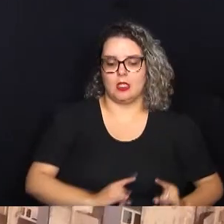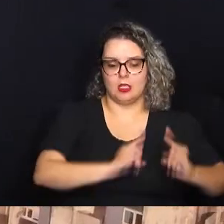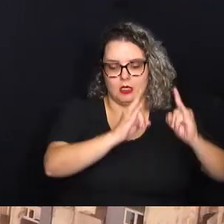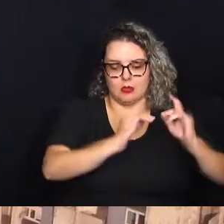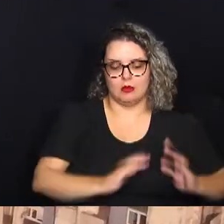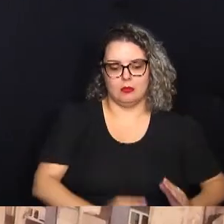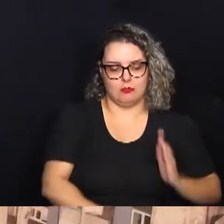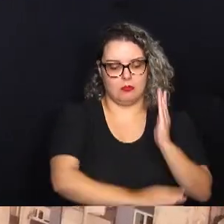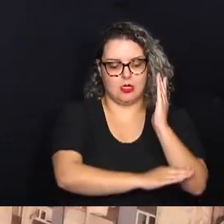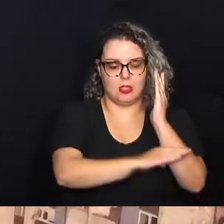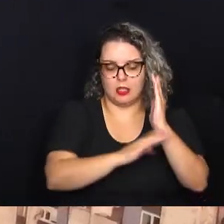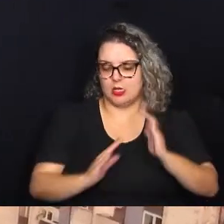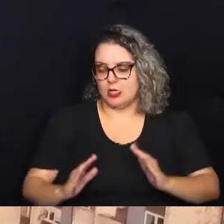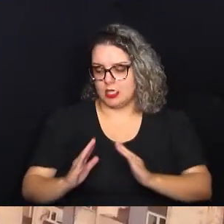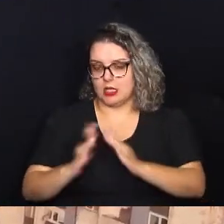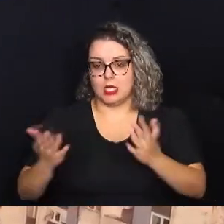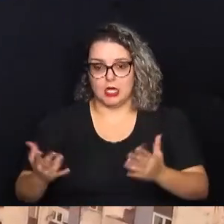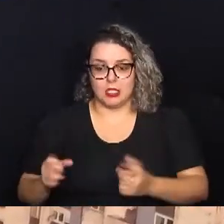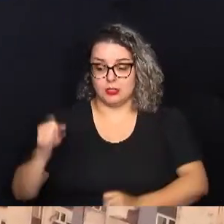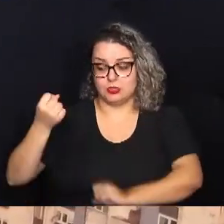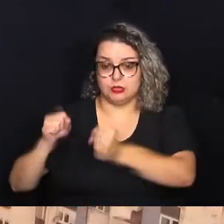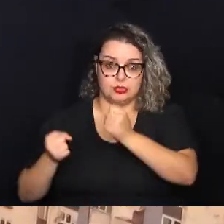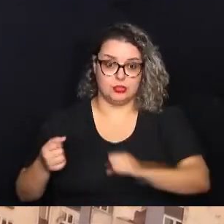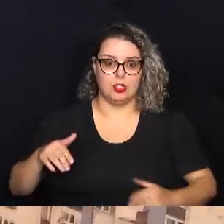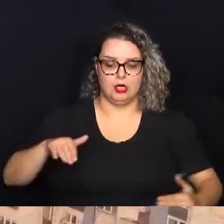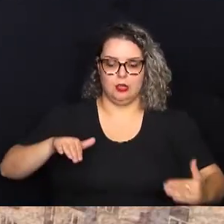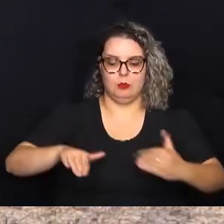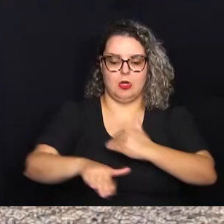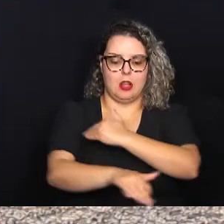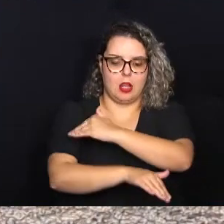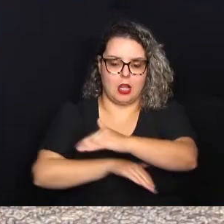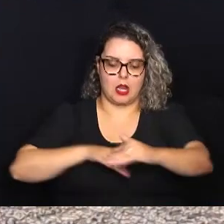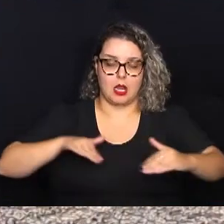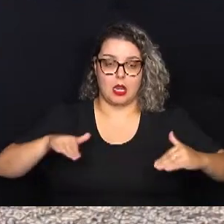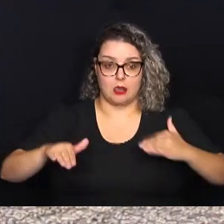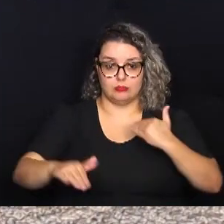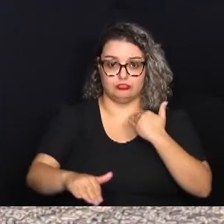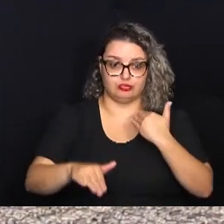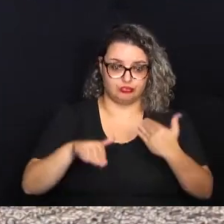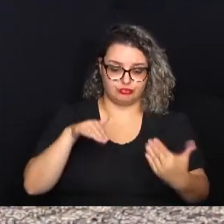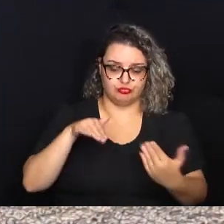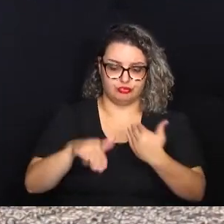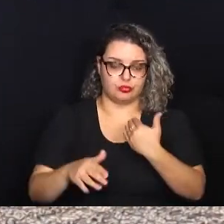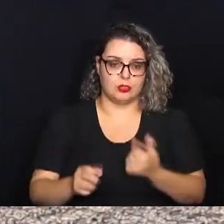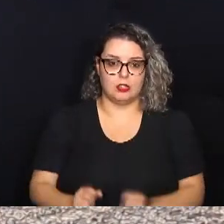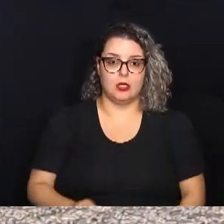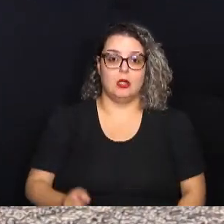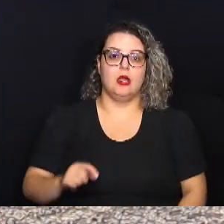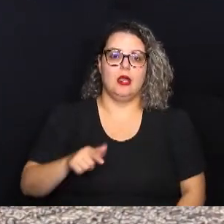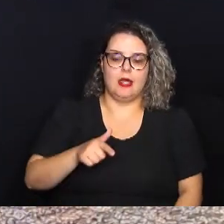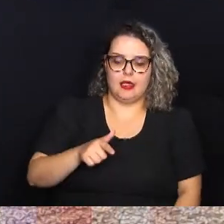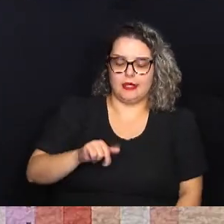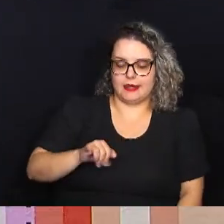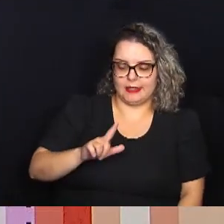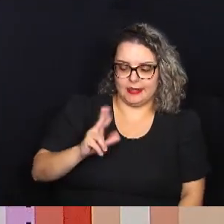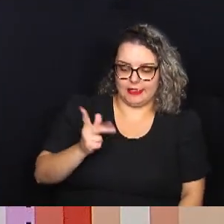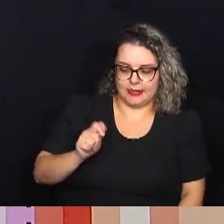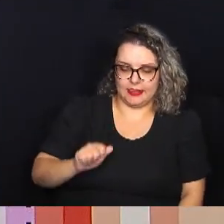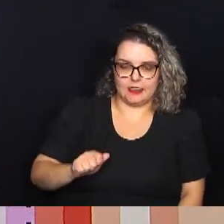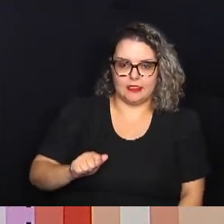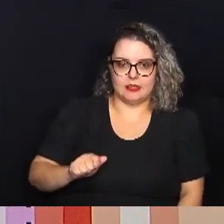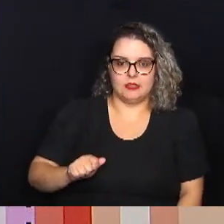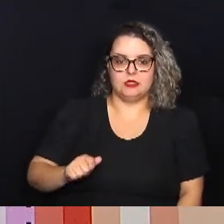casas indústrias e uma maior circulação de veículos nós temos aí condições para criar fenômenos como ilha de calor